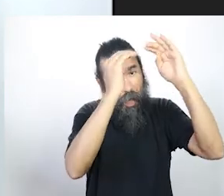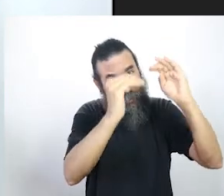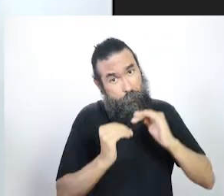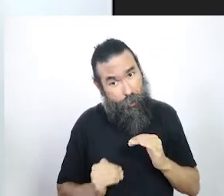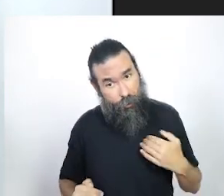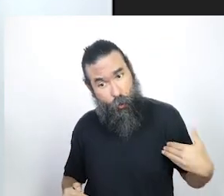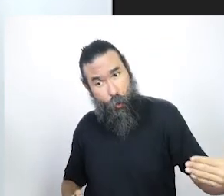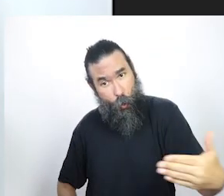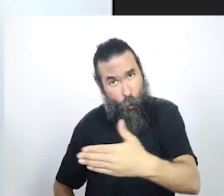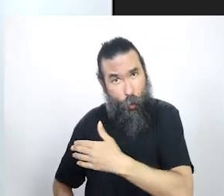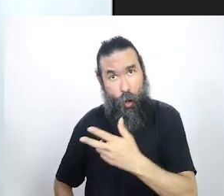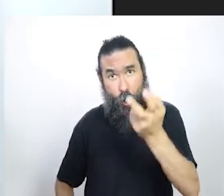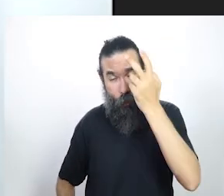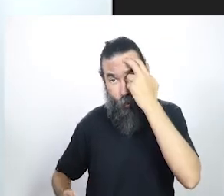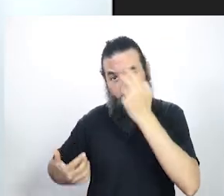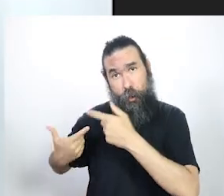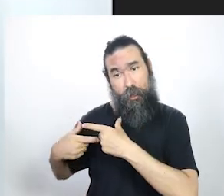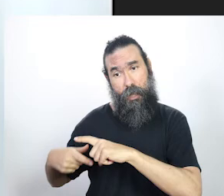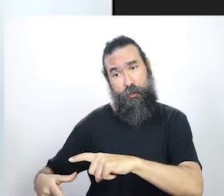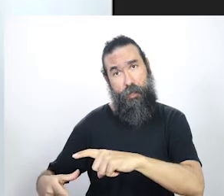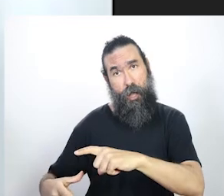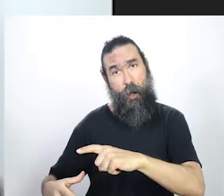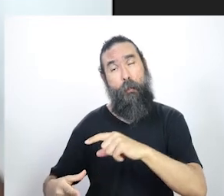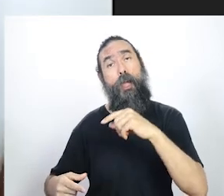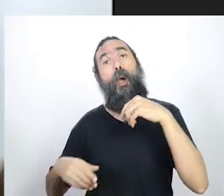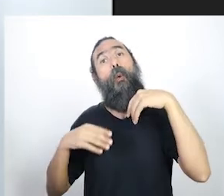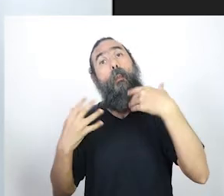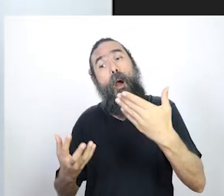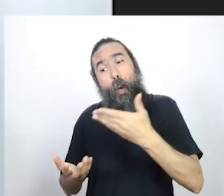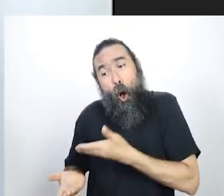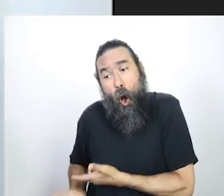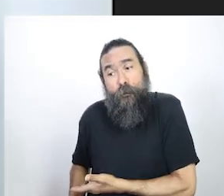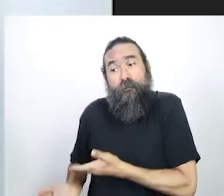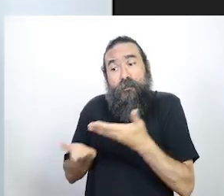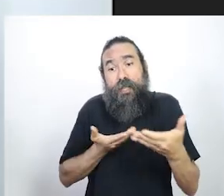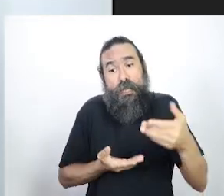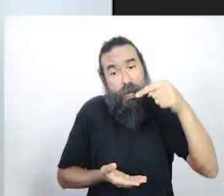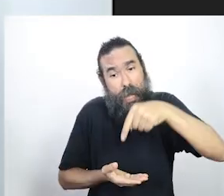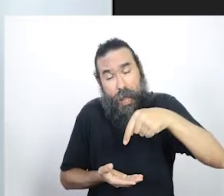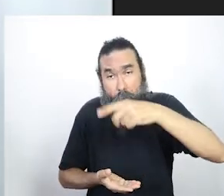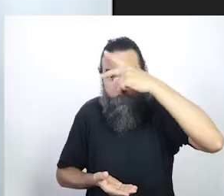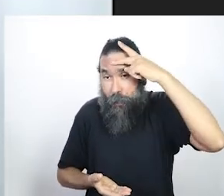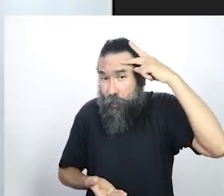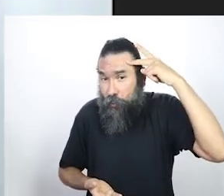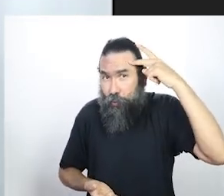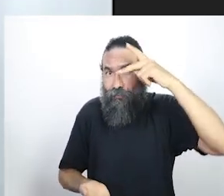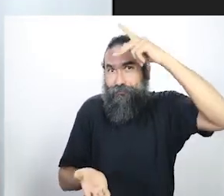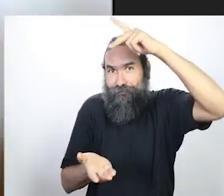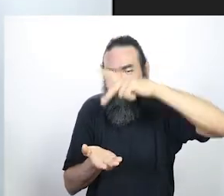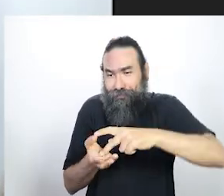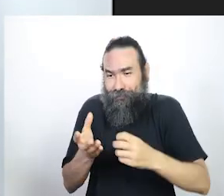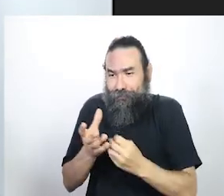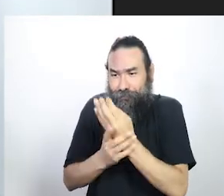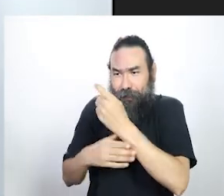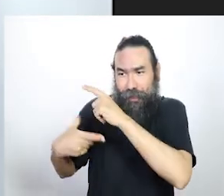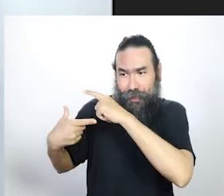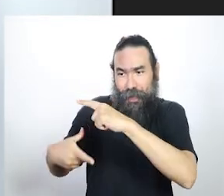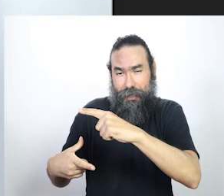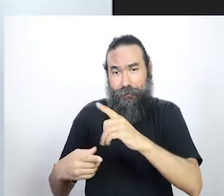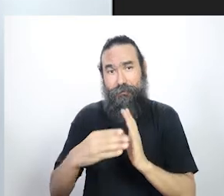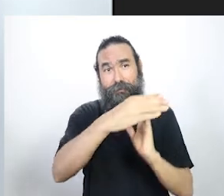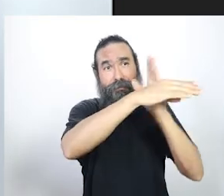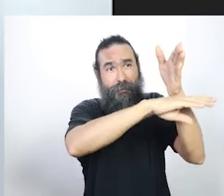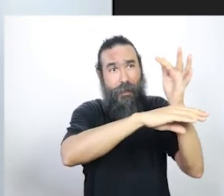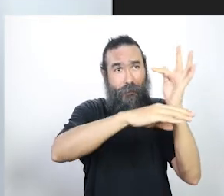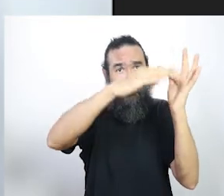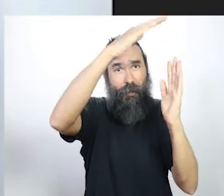saberes, convida alguns mestres dessas universidades, dessas comunidades para falar para os alunos desse saber,